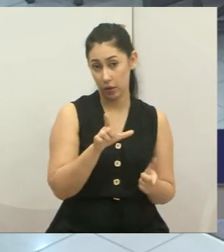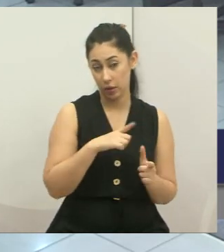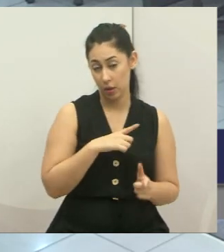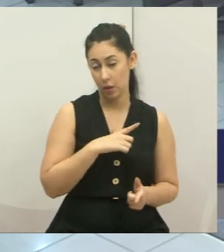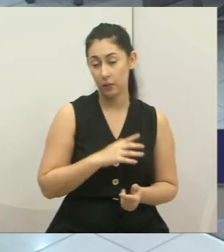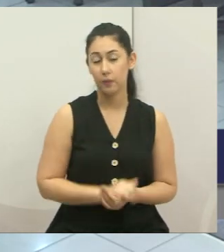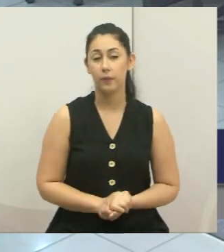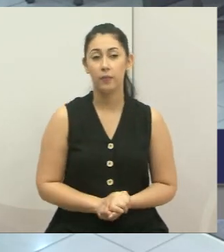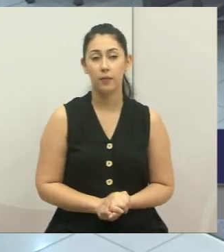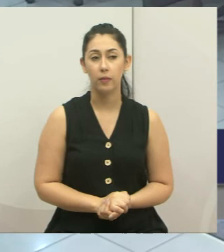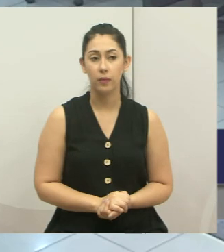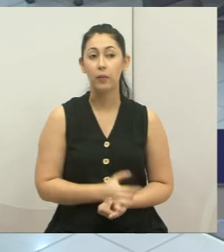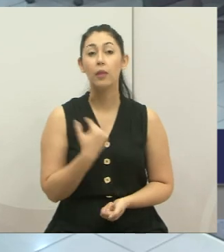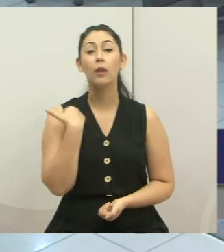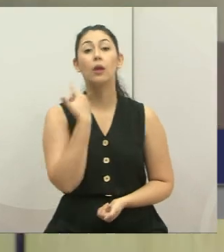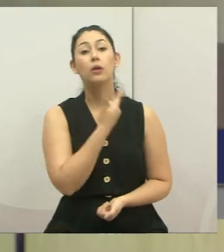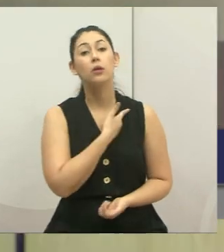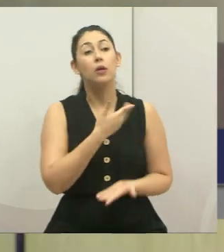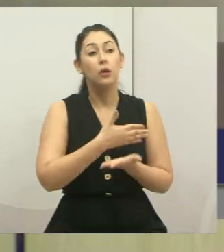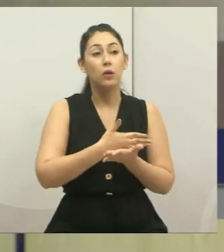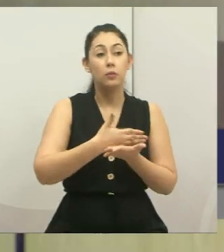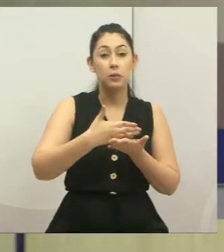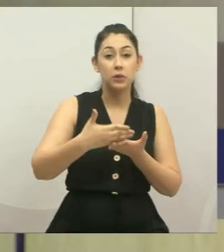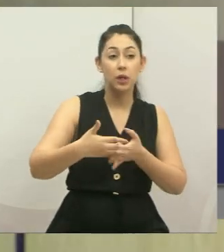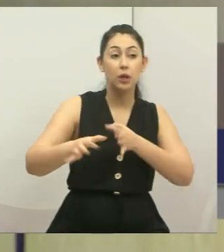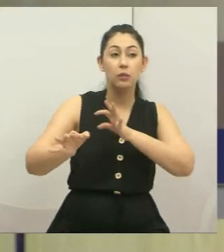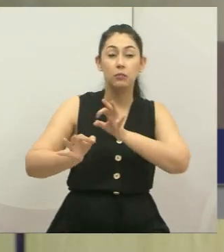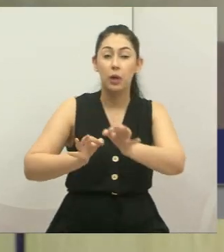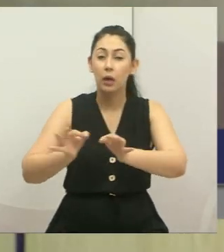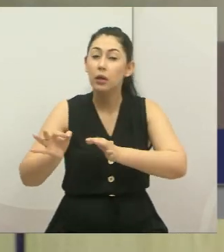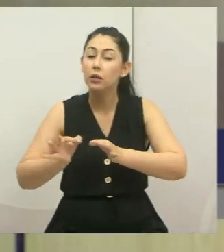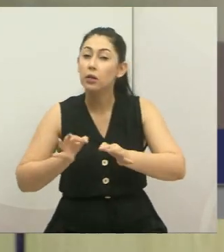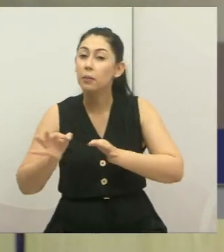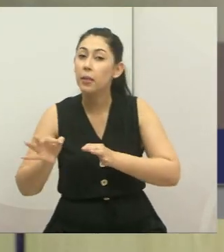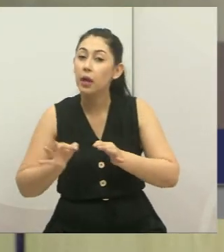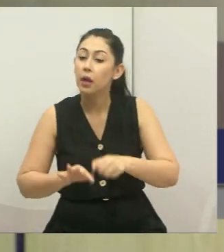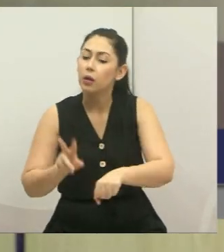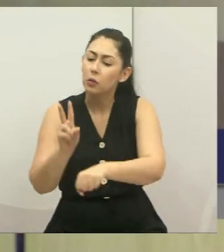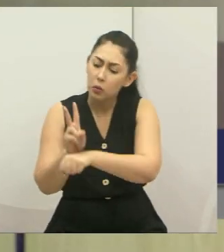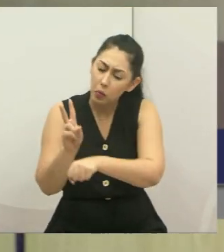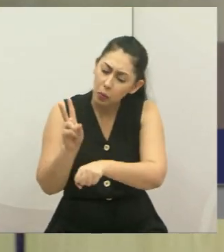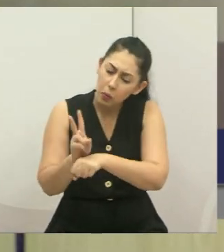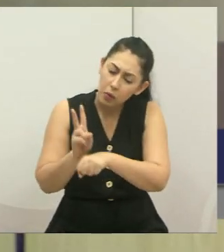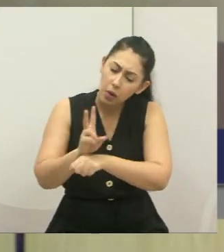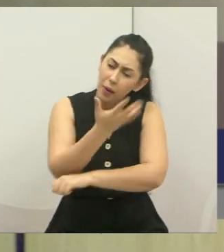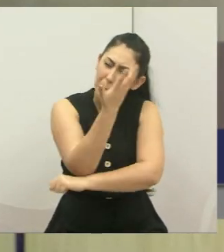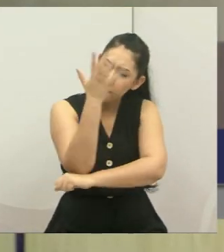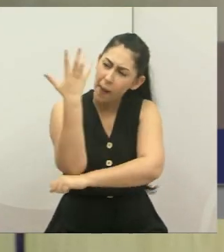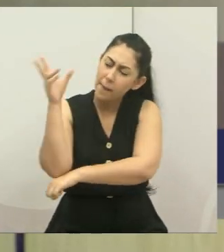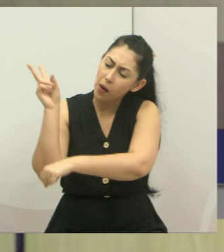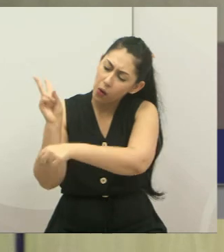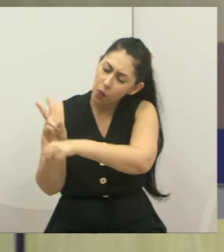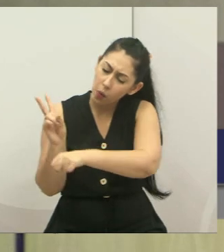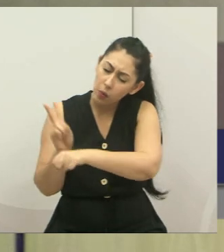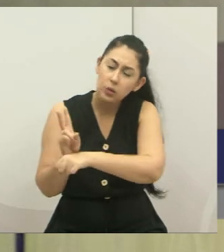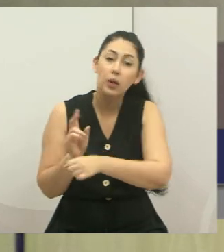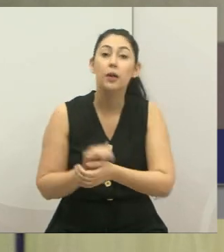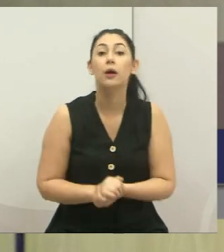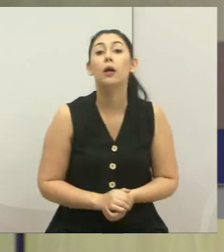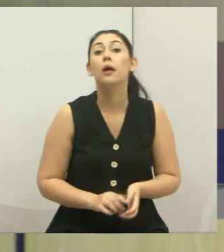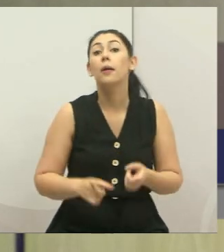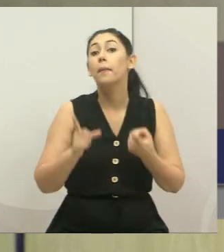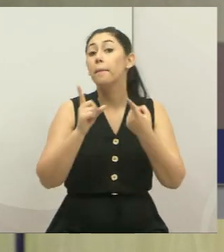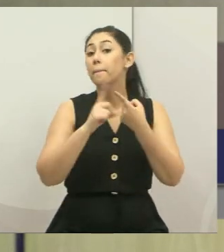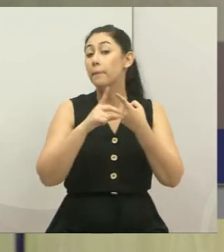Nós iniciamos todo esse planejamento em relação à preservação e conservação do meio ambiente, implantando primeiro